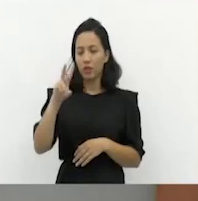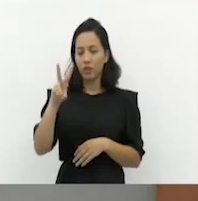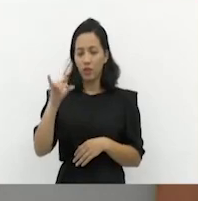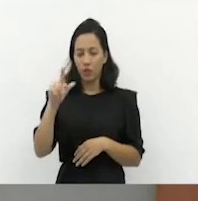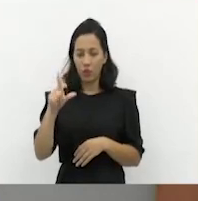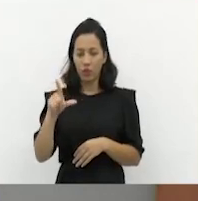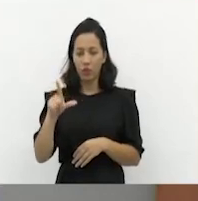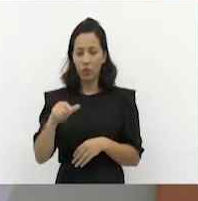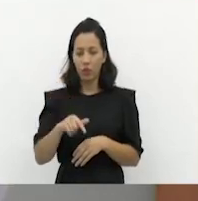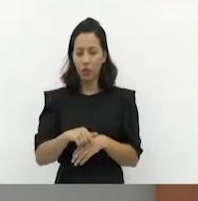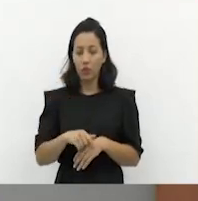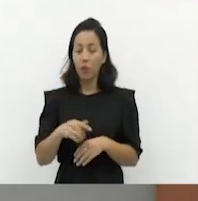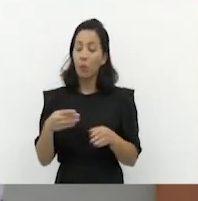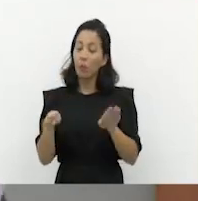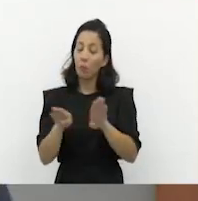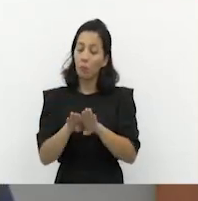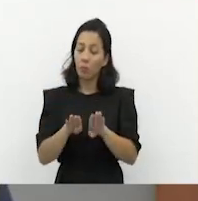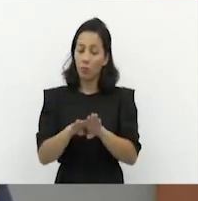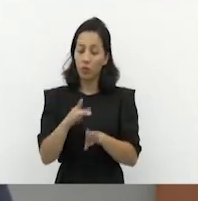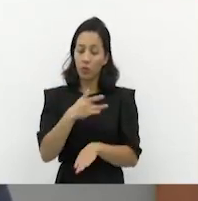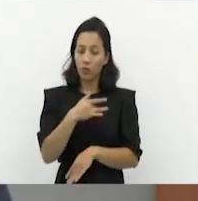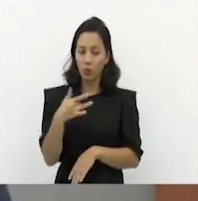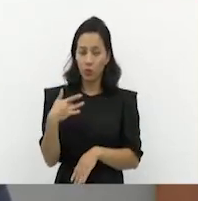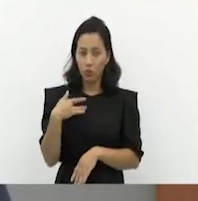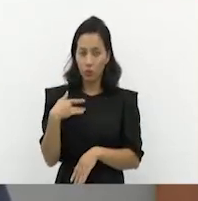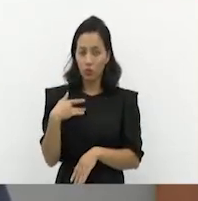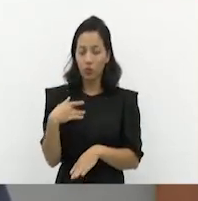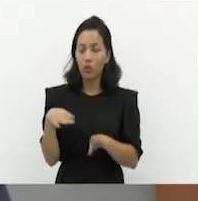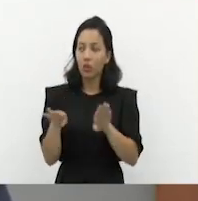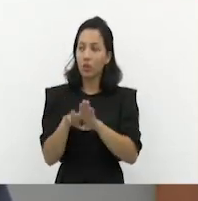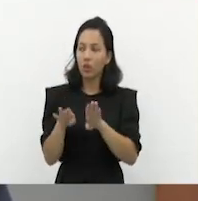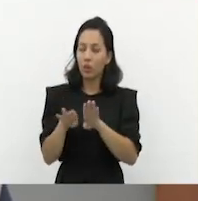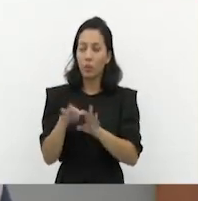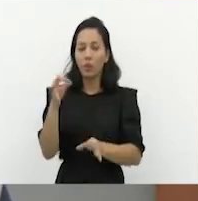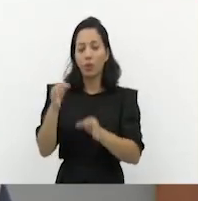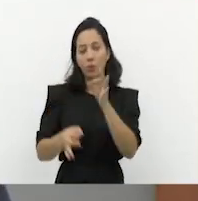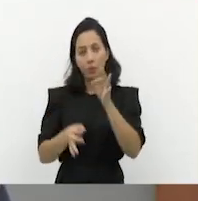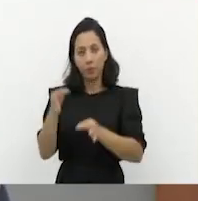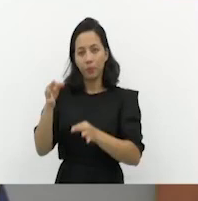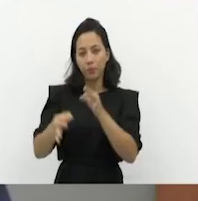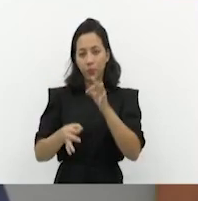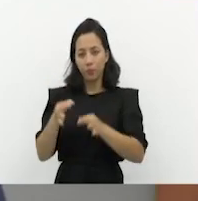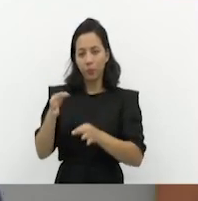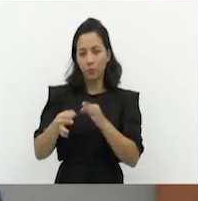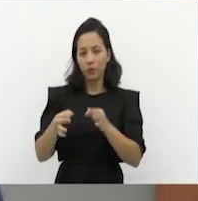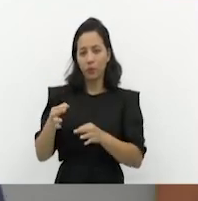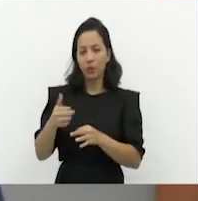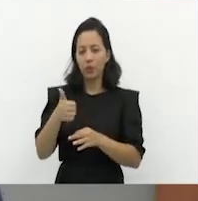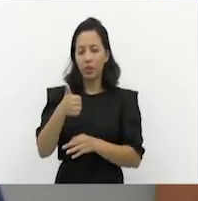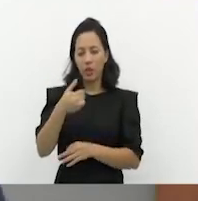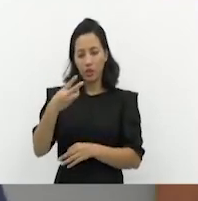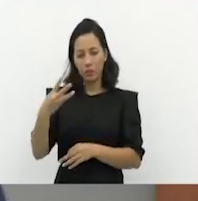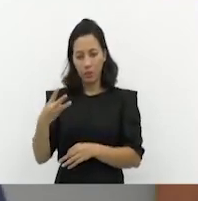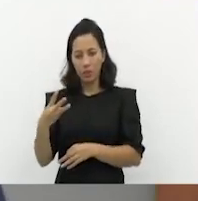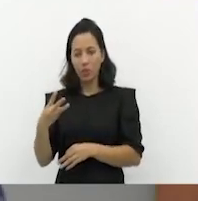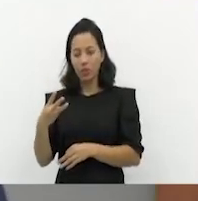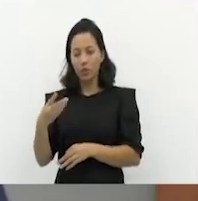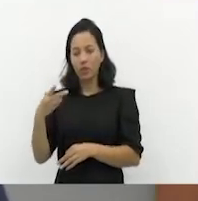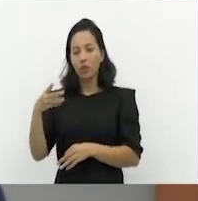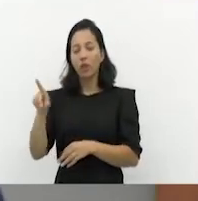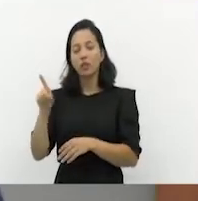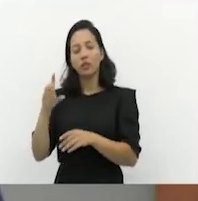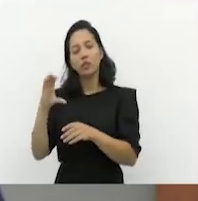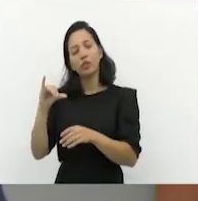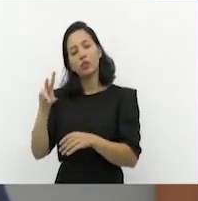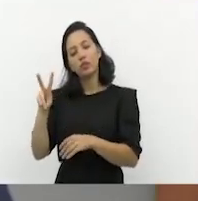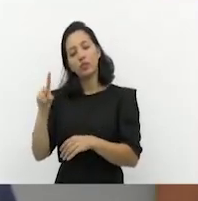Tutela Coletiva da Saúde, e o excelentíssimo promotor de justiça, titular da 13ª Promotoria de Justiça Civil,